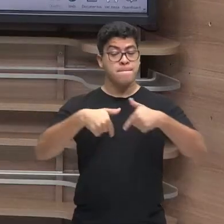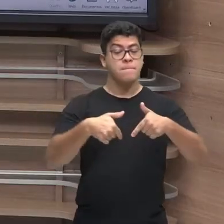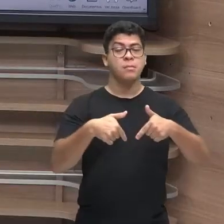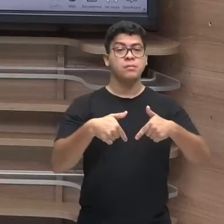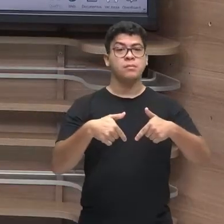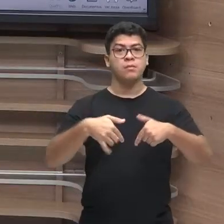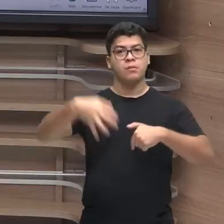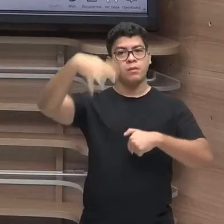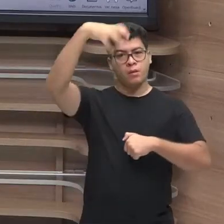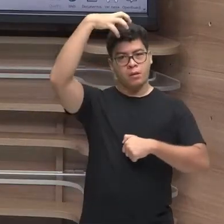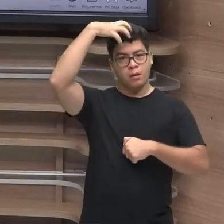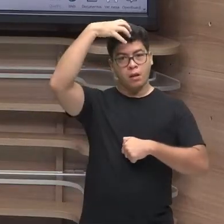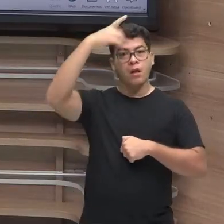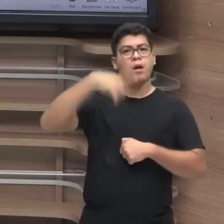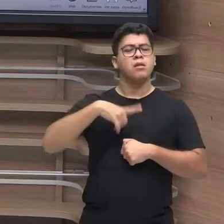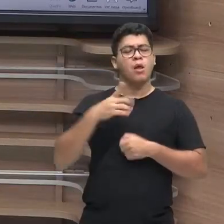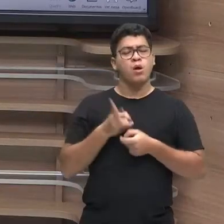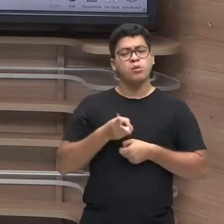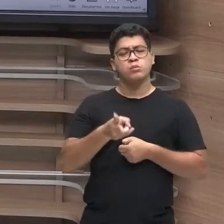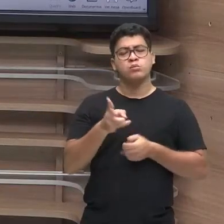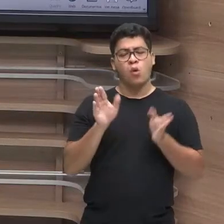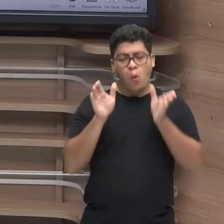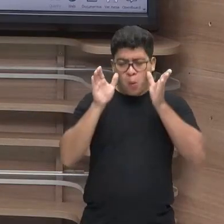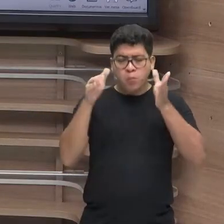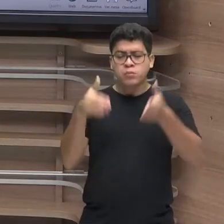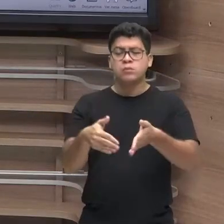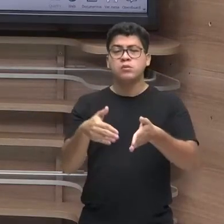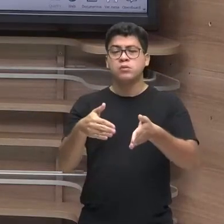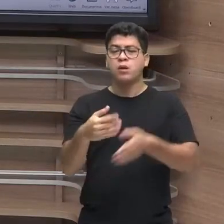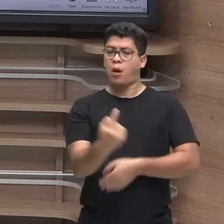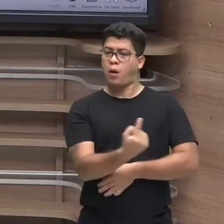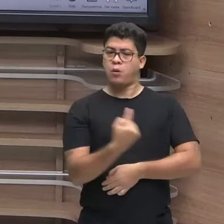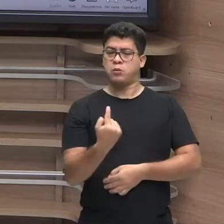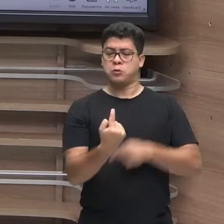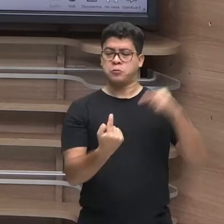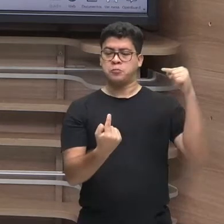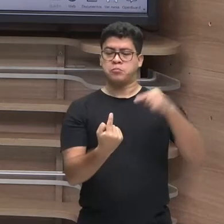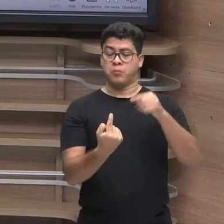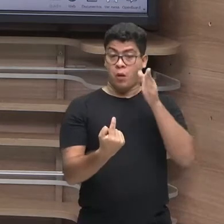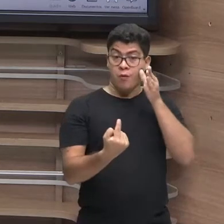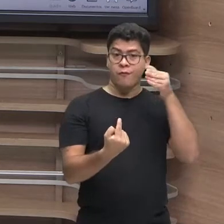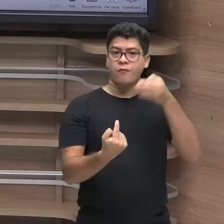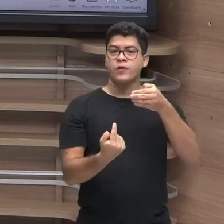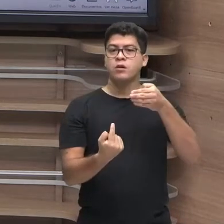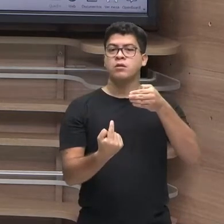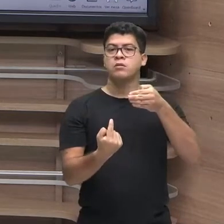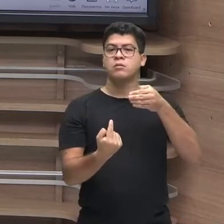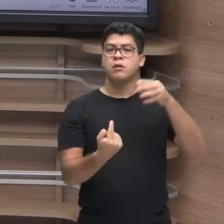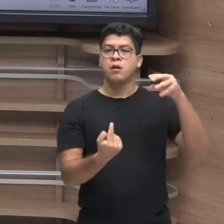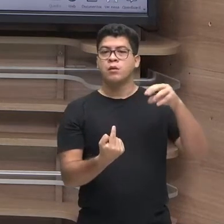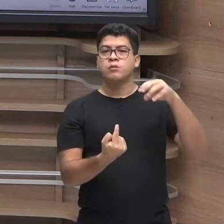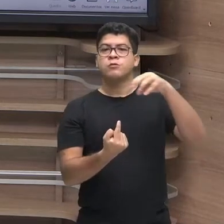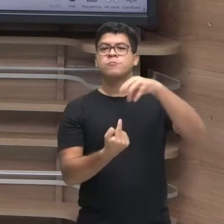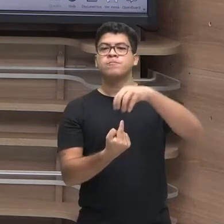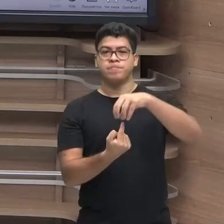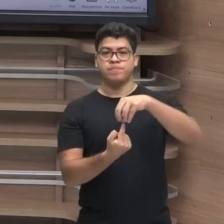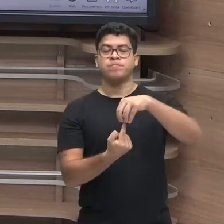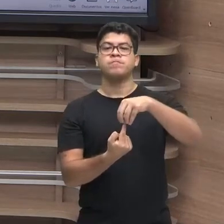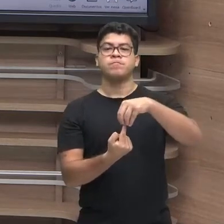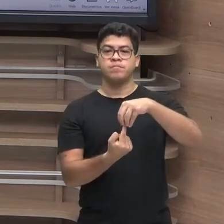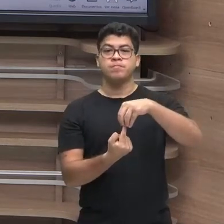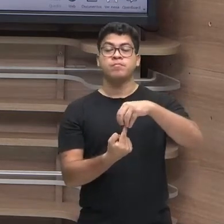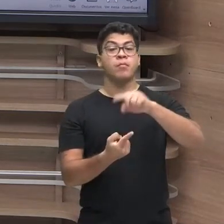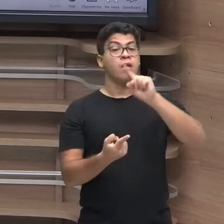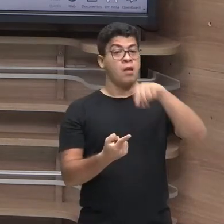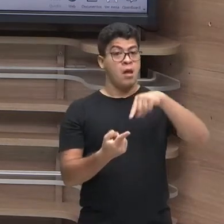absolutistas, todos estavam ali alinhados com o pensamento que? Centralização do poder na figura do rei, do monarca, não é mesmo? O